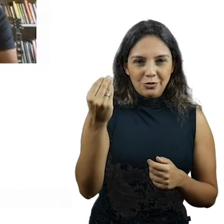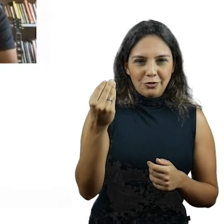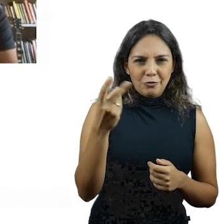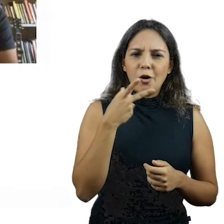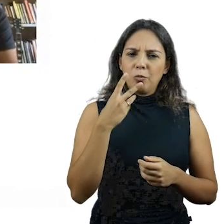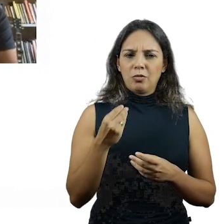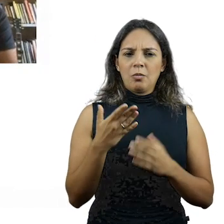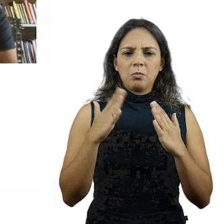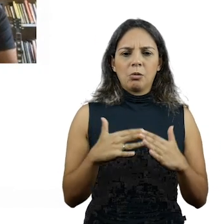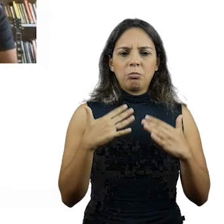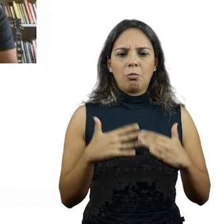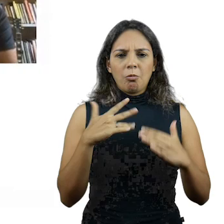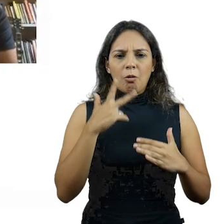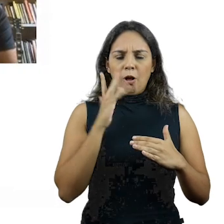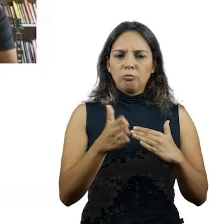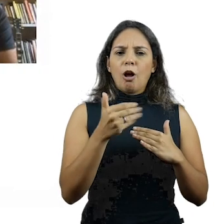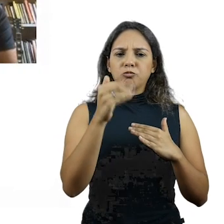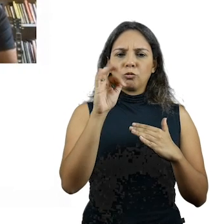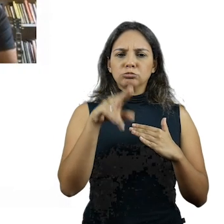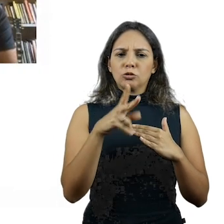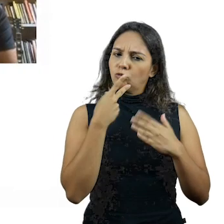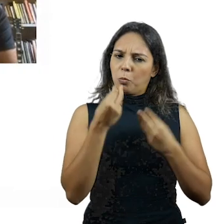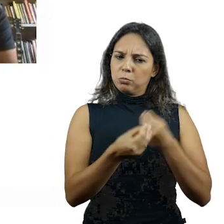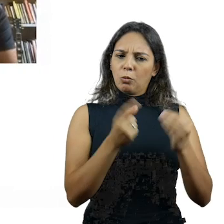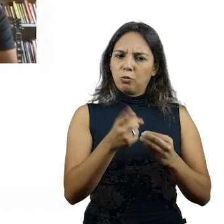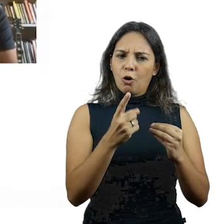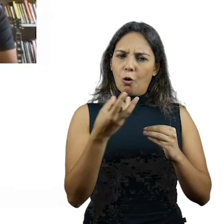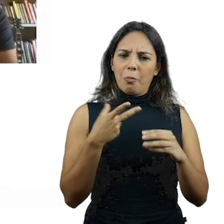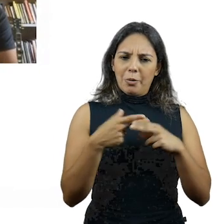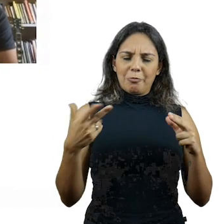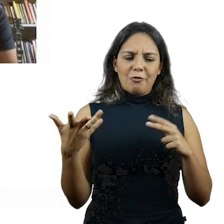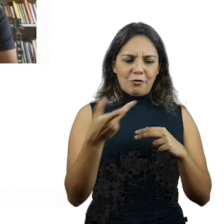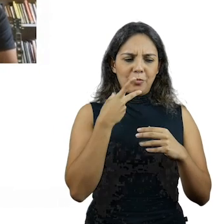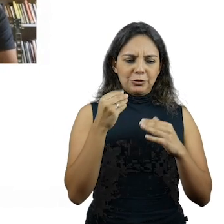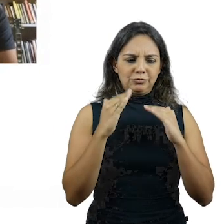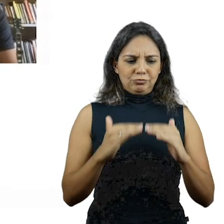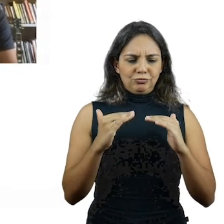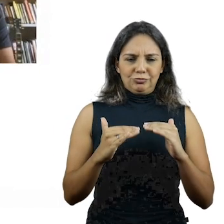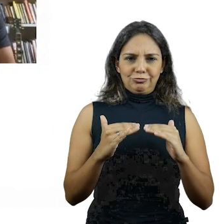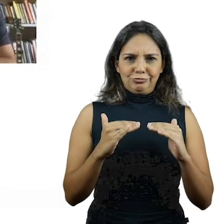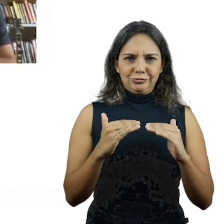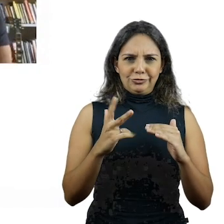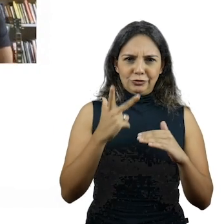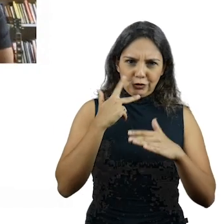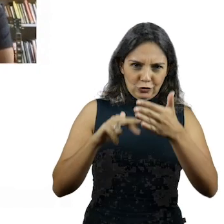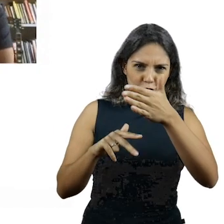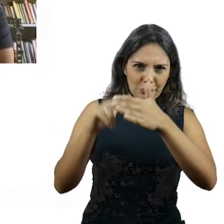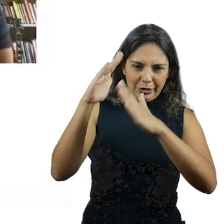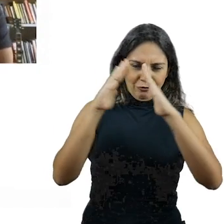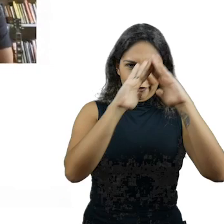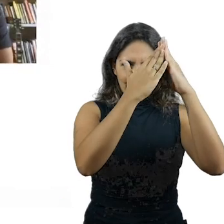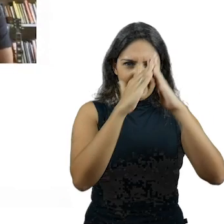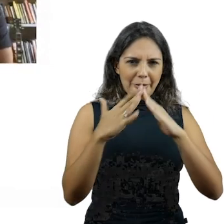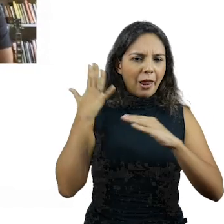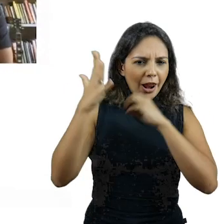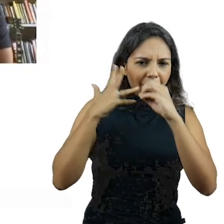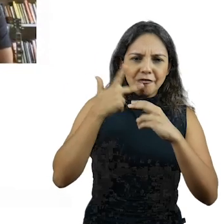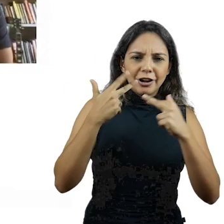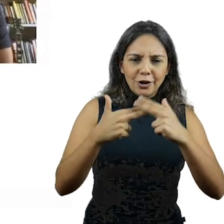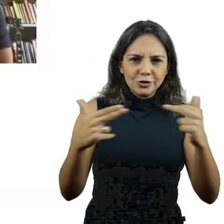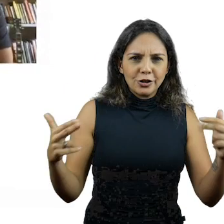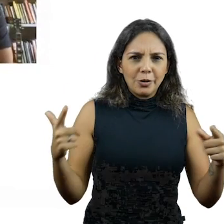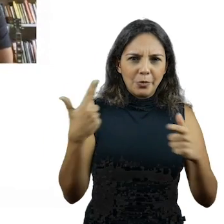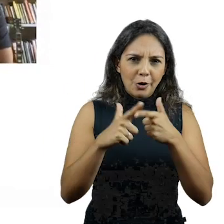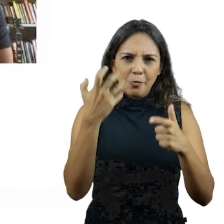assim, ele falava muito assim, não é, Afonso? Pois é, como essa coisa é maravilhosa, Afonso. Olha aqui, vamos subir na favela para dar palestra e falar